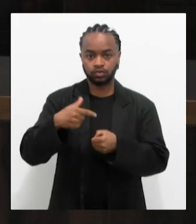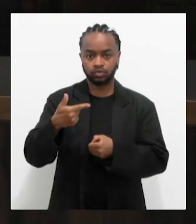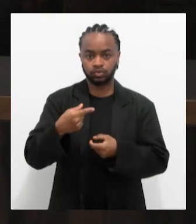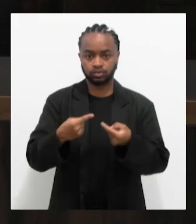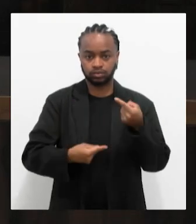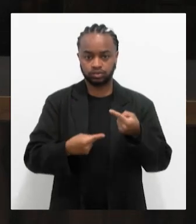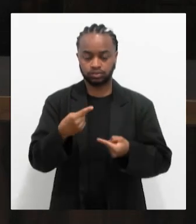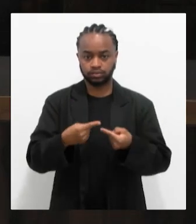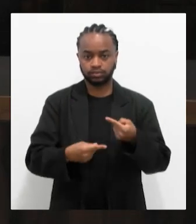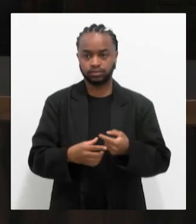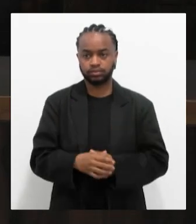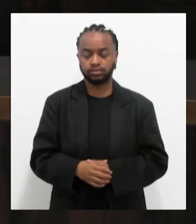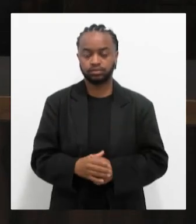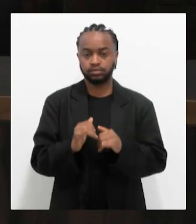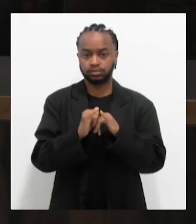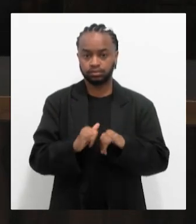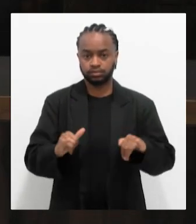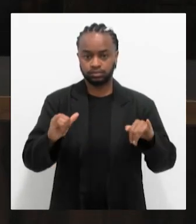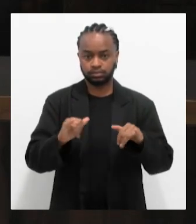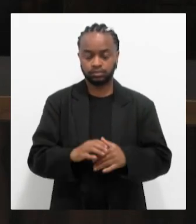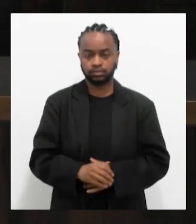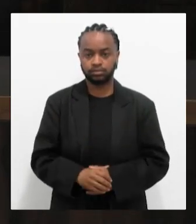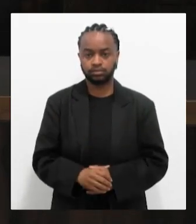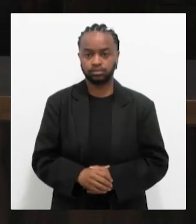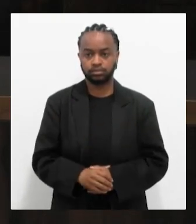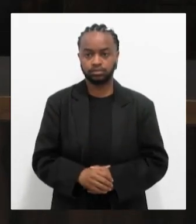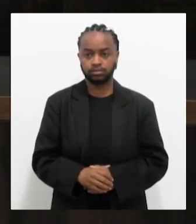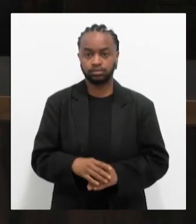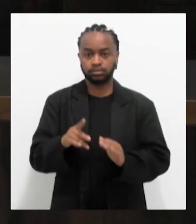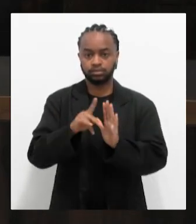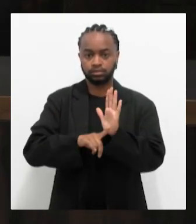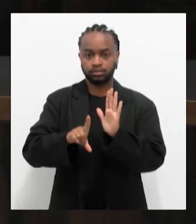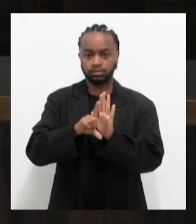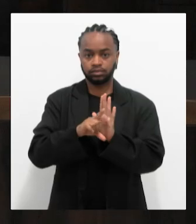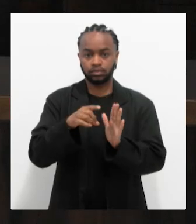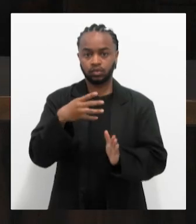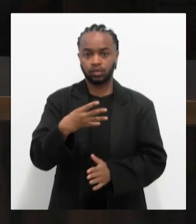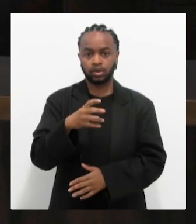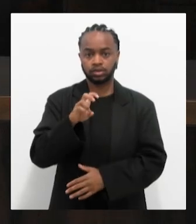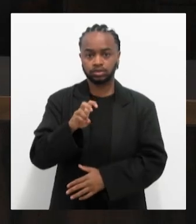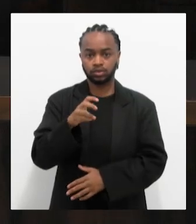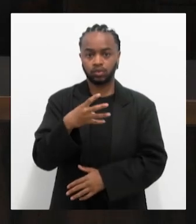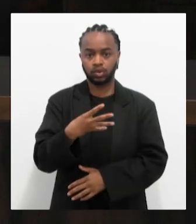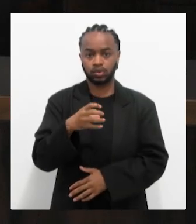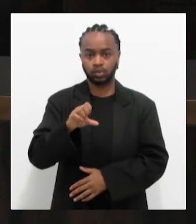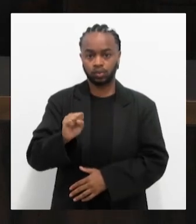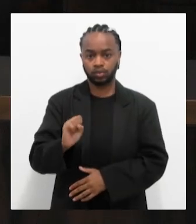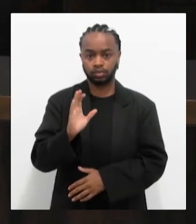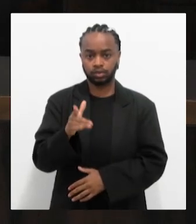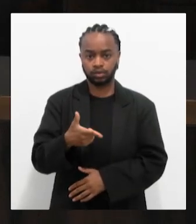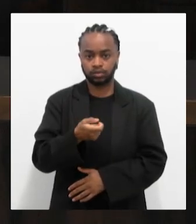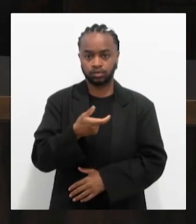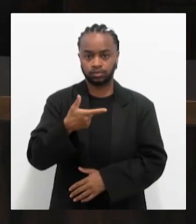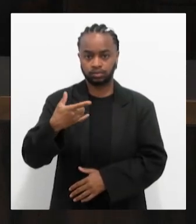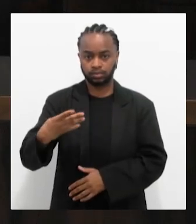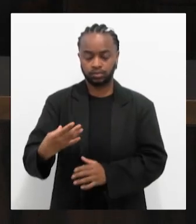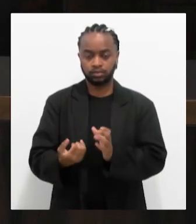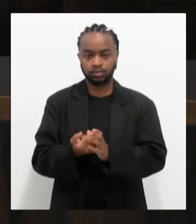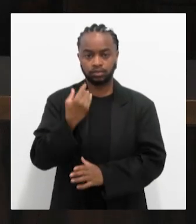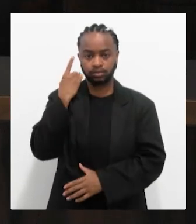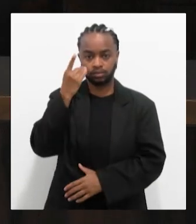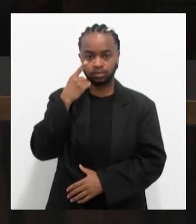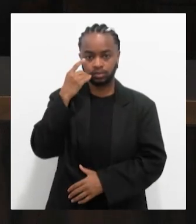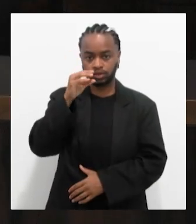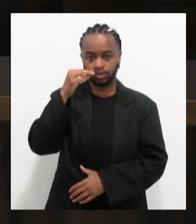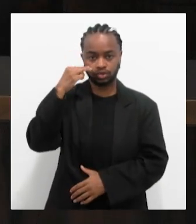discussão. Anuncio. Projeto de lei número 4548, 2024, de autoria da